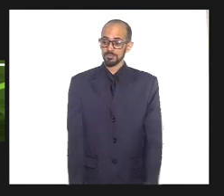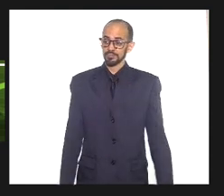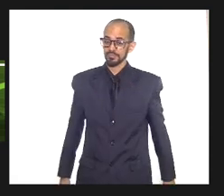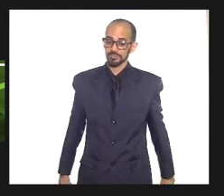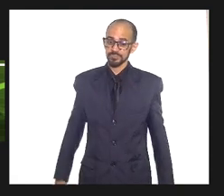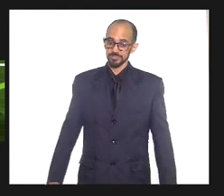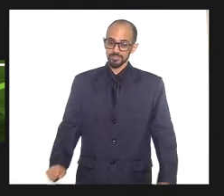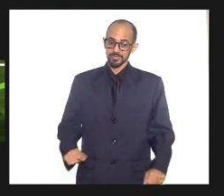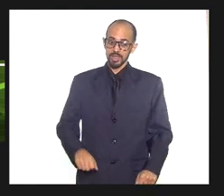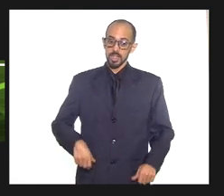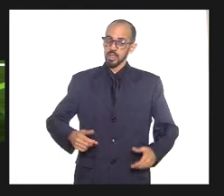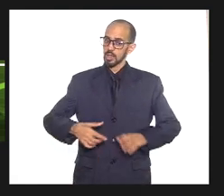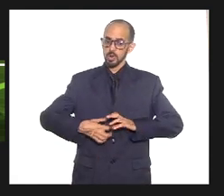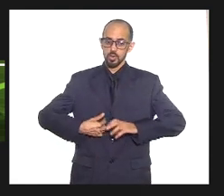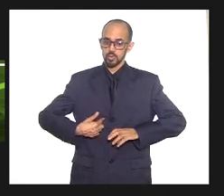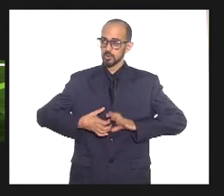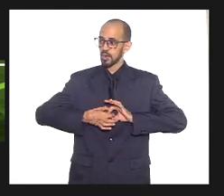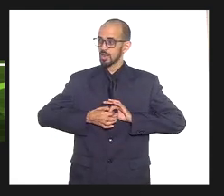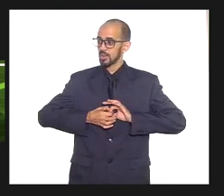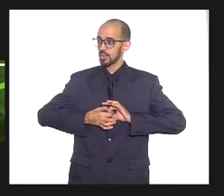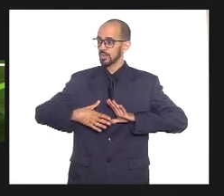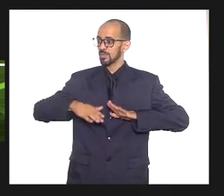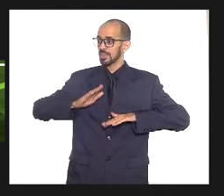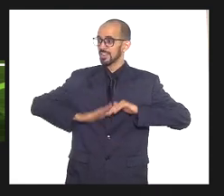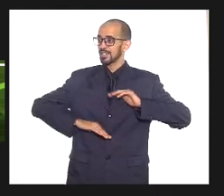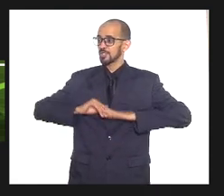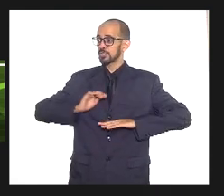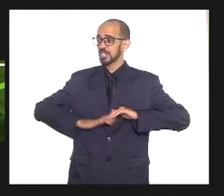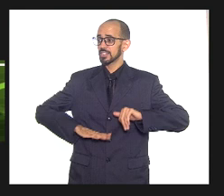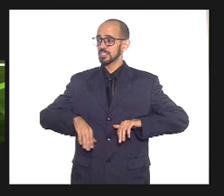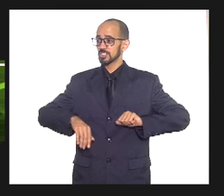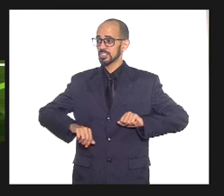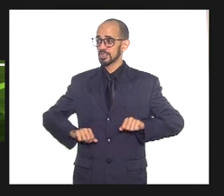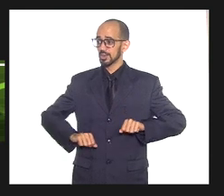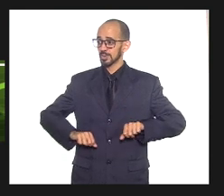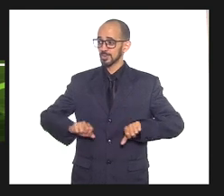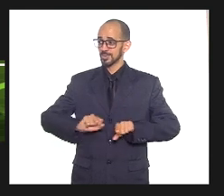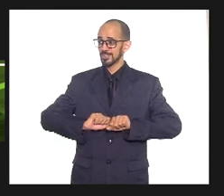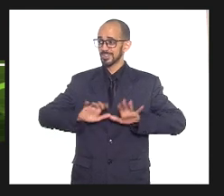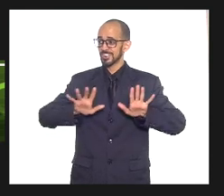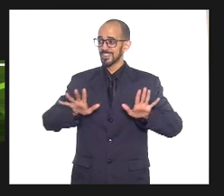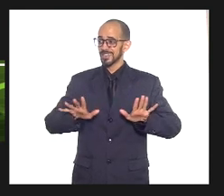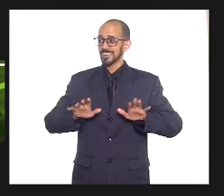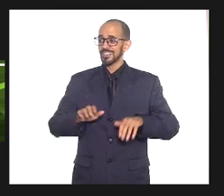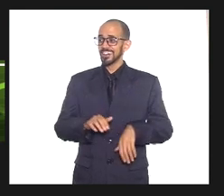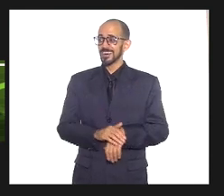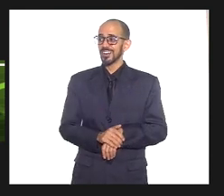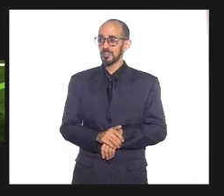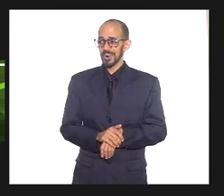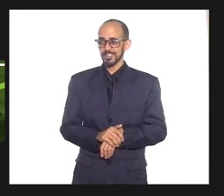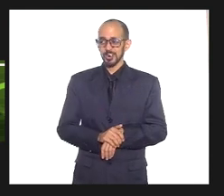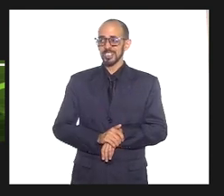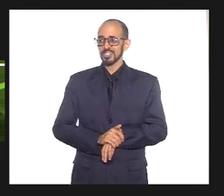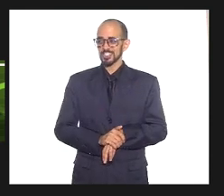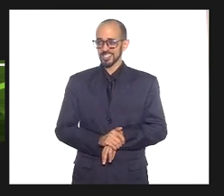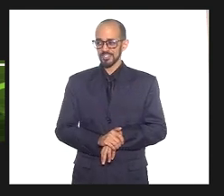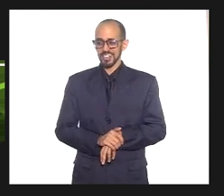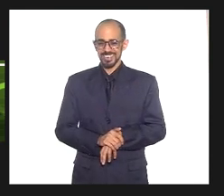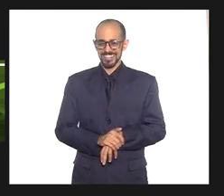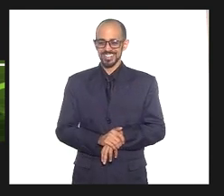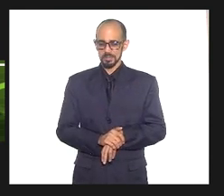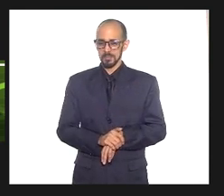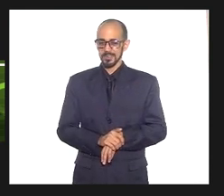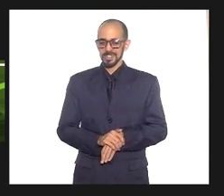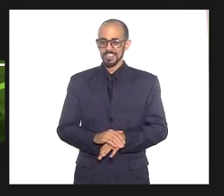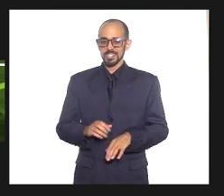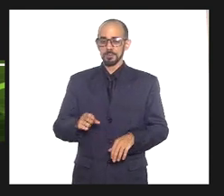à disposição para qualquer esclarecimento que julguem necessário e a